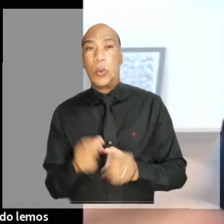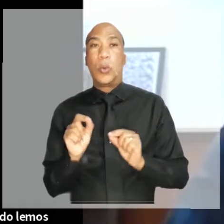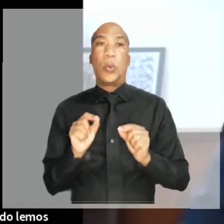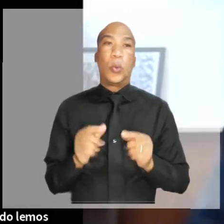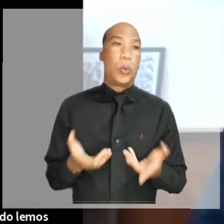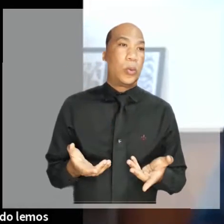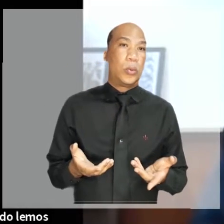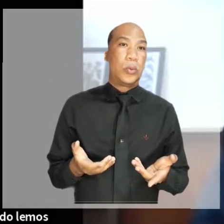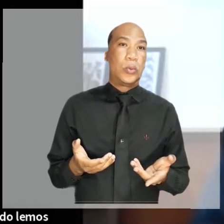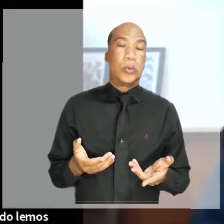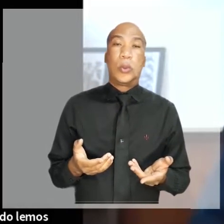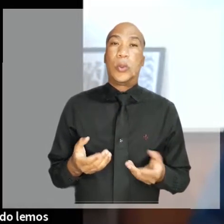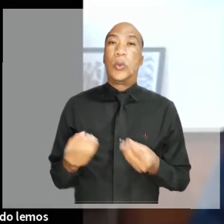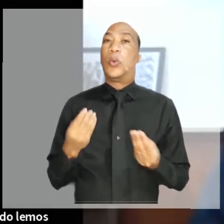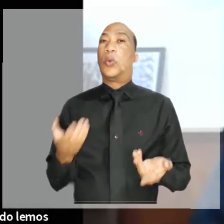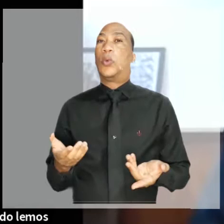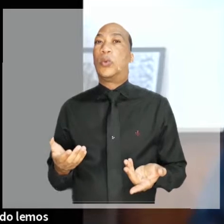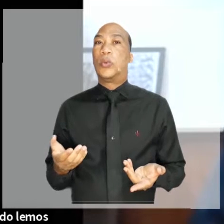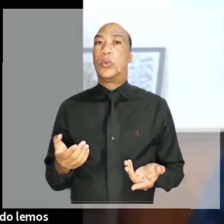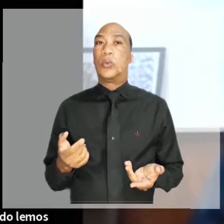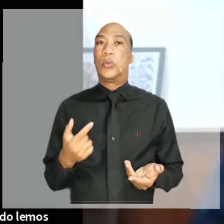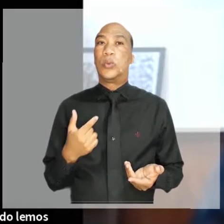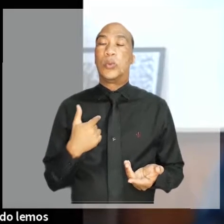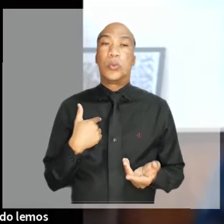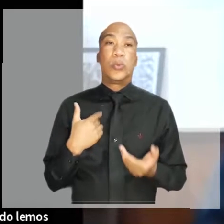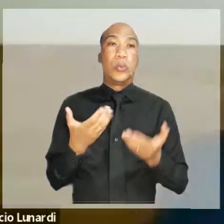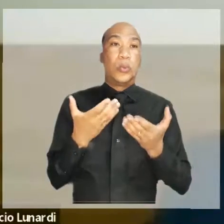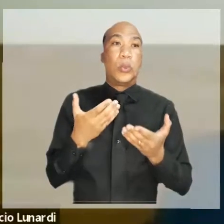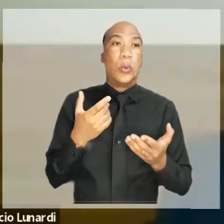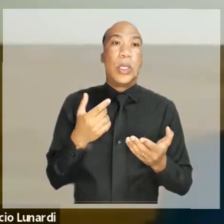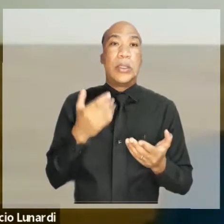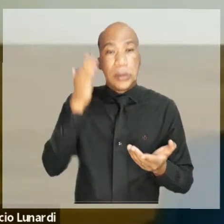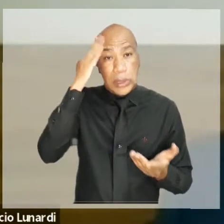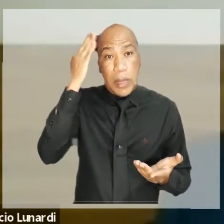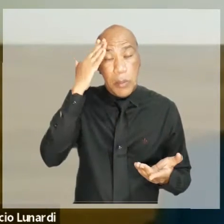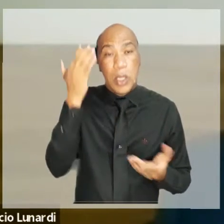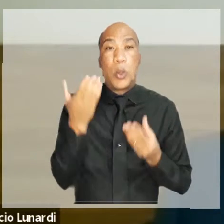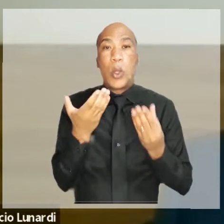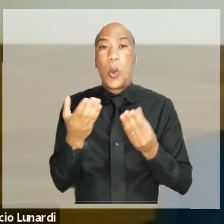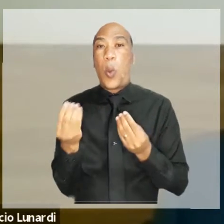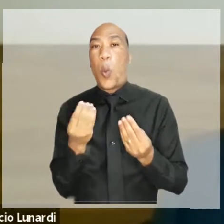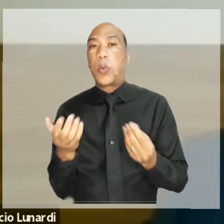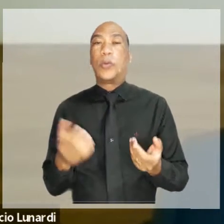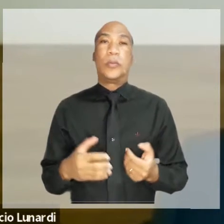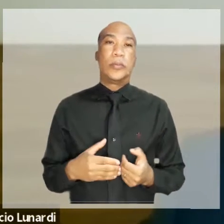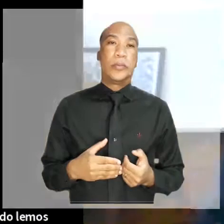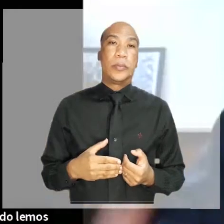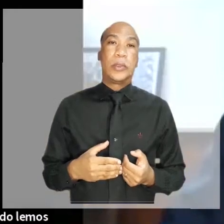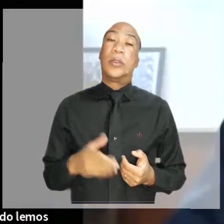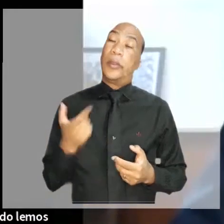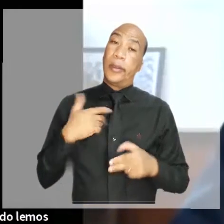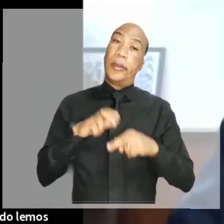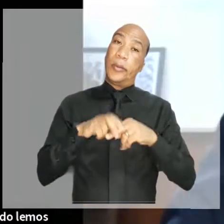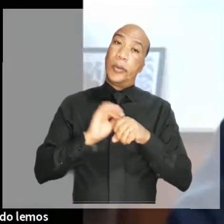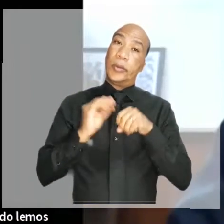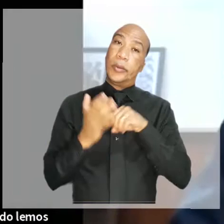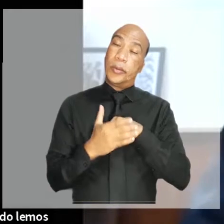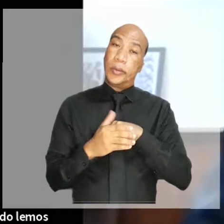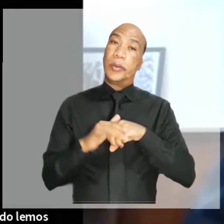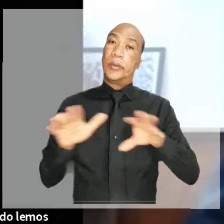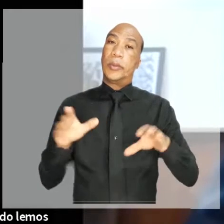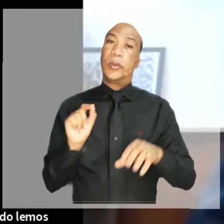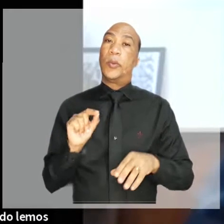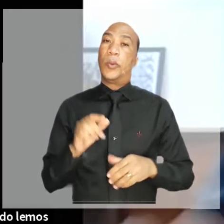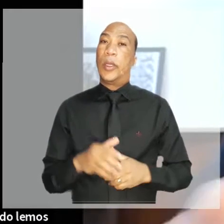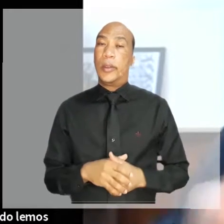a forma como ele pode participar desse processo, eu acho que a gente, por causa da pandemia, teve, de